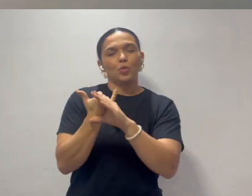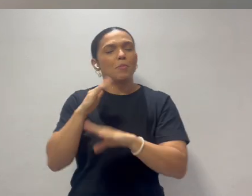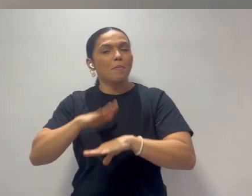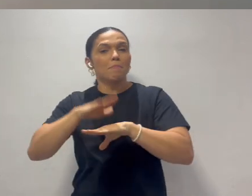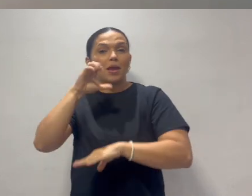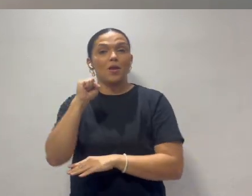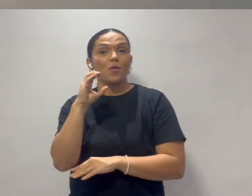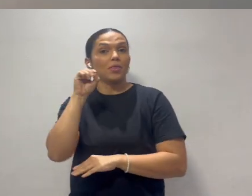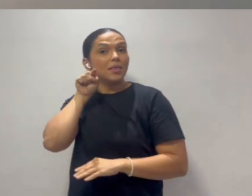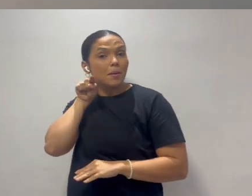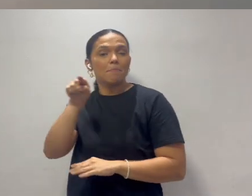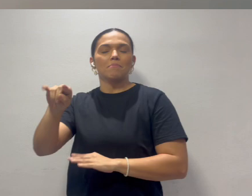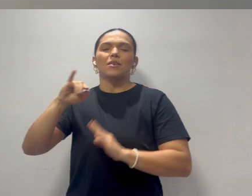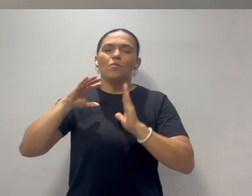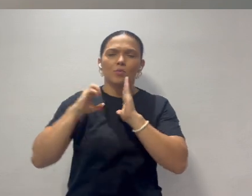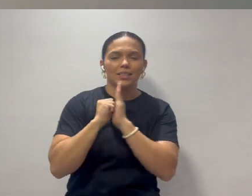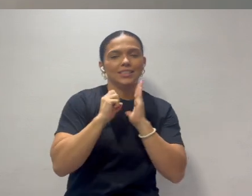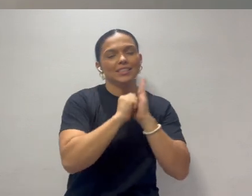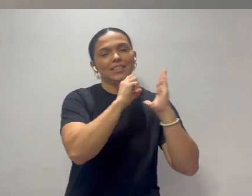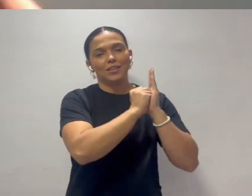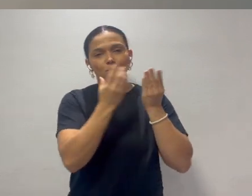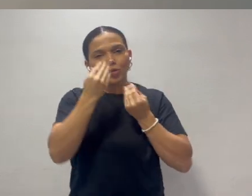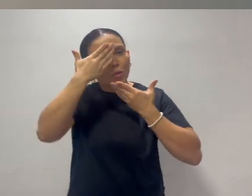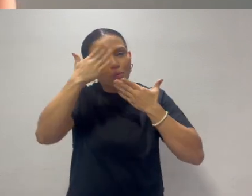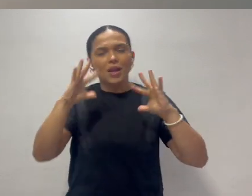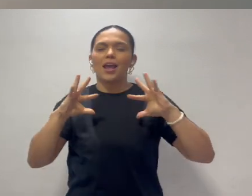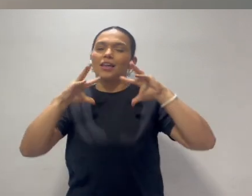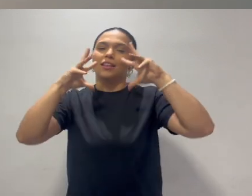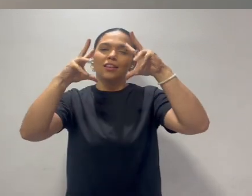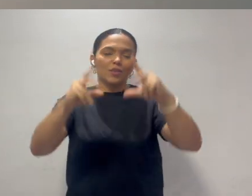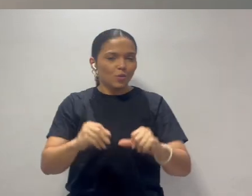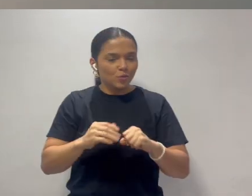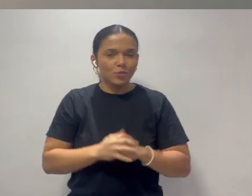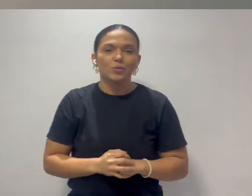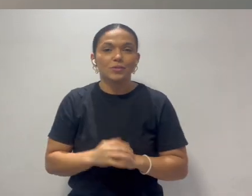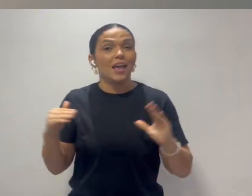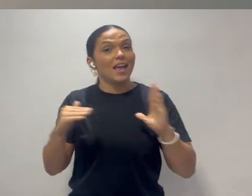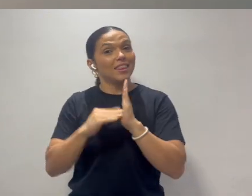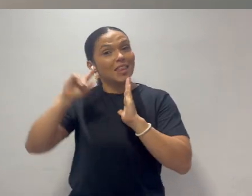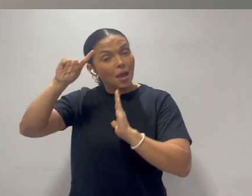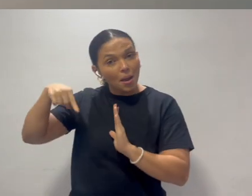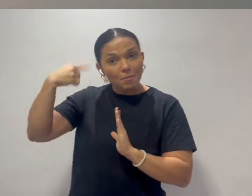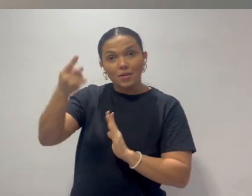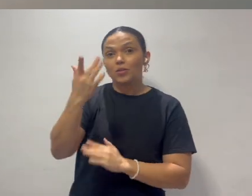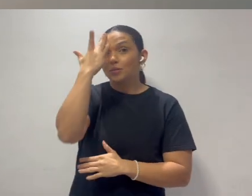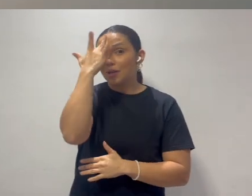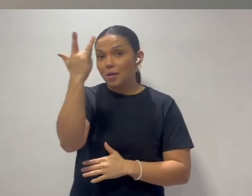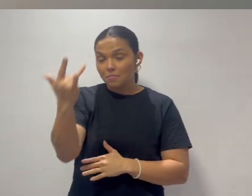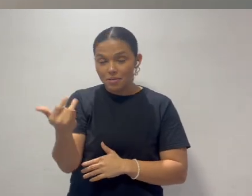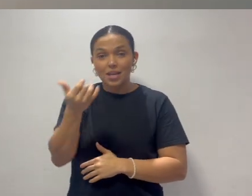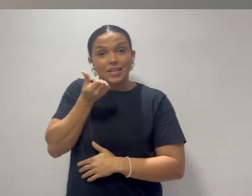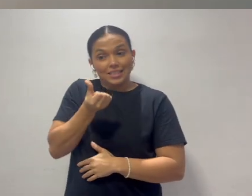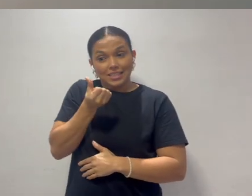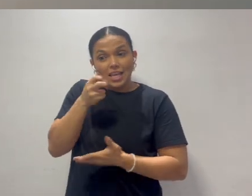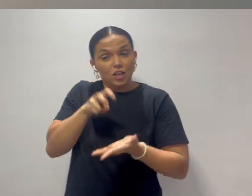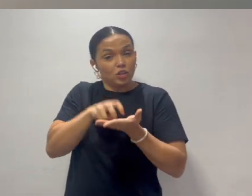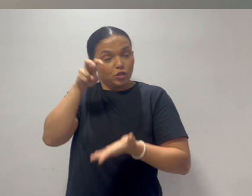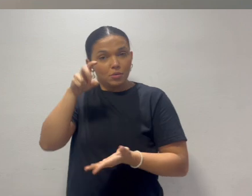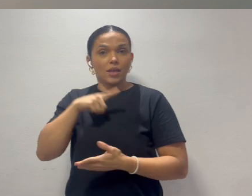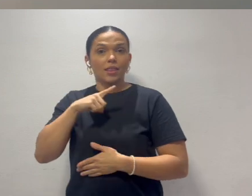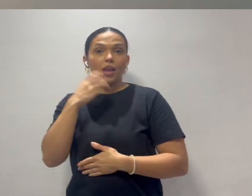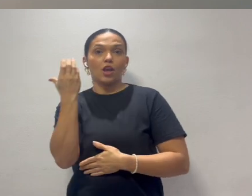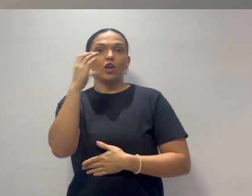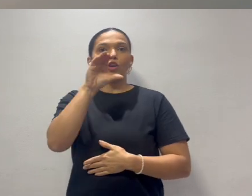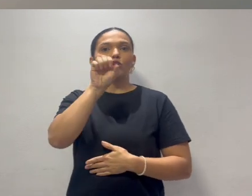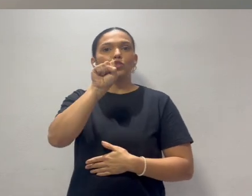mil inscritos. Muito obrigado a todos vocês. Até a próxima. Amanhã, às 6 horas da manhã, tem o Shorts. A notícia em 1